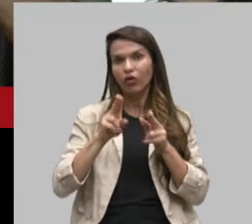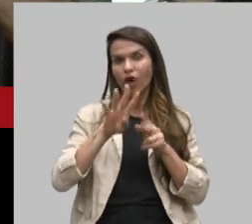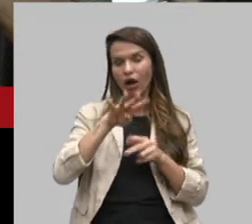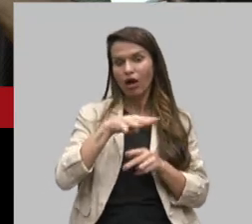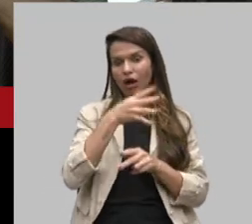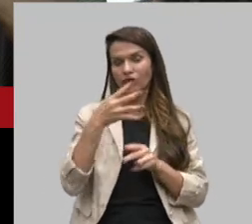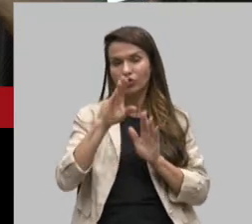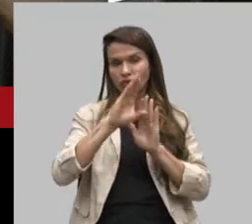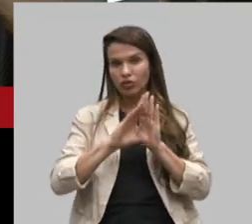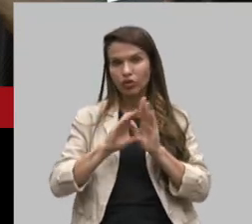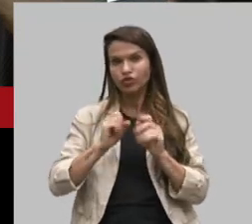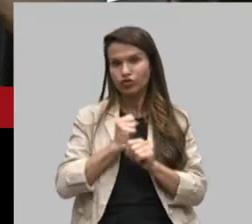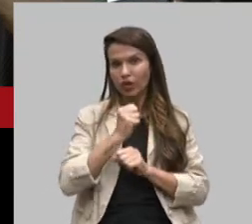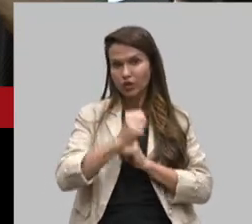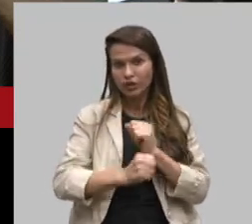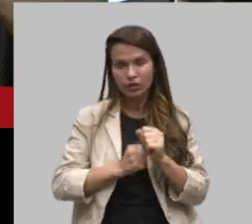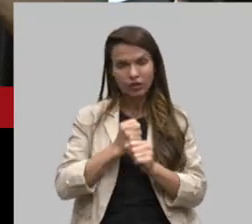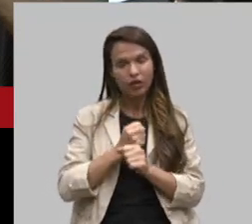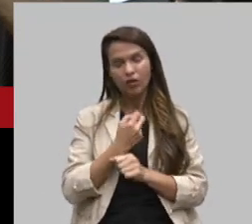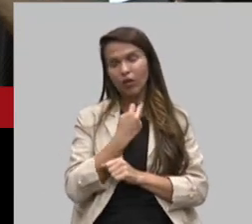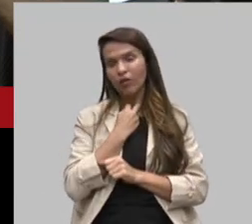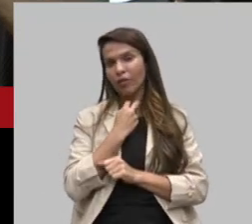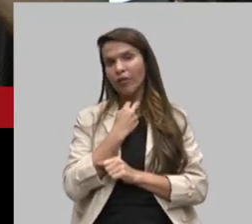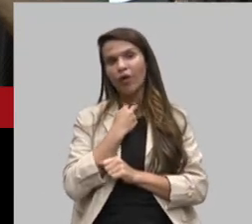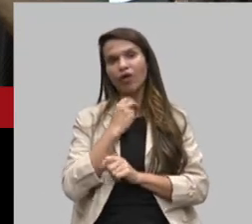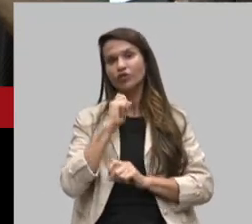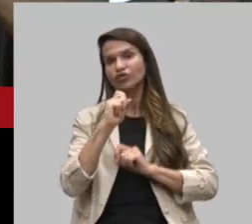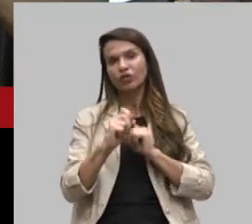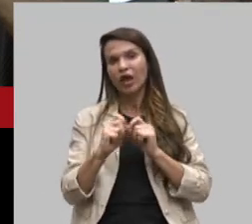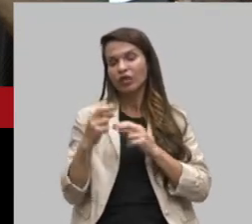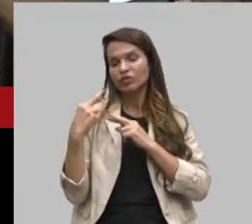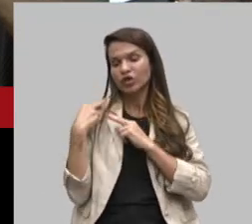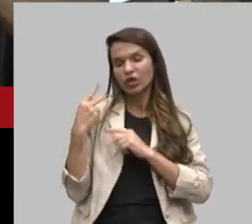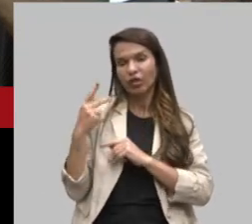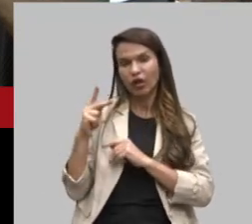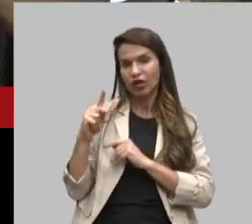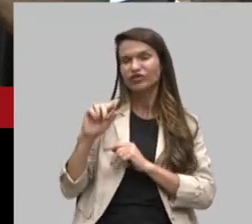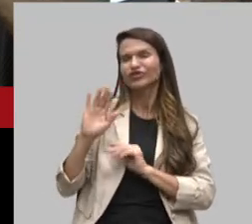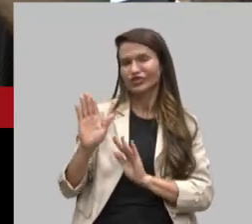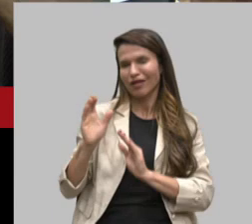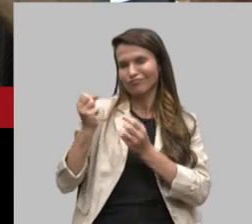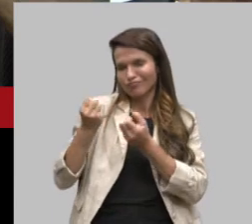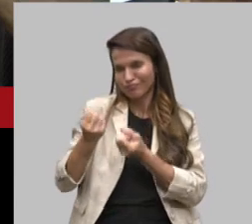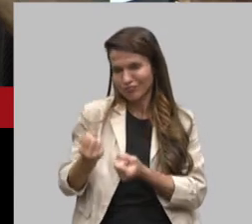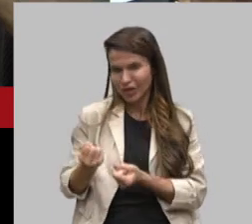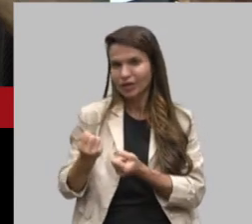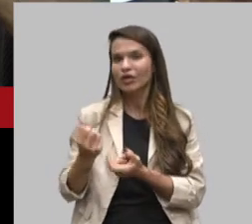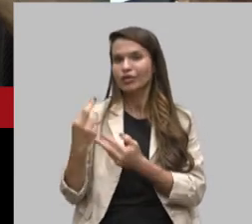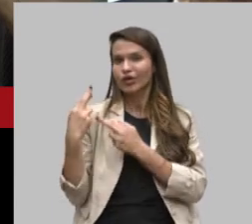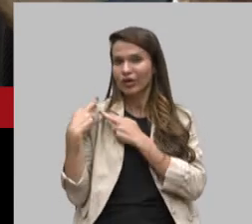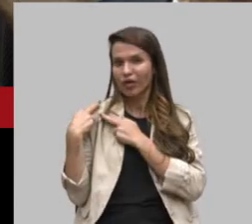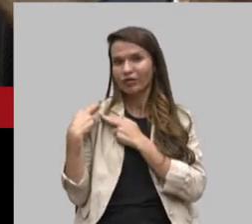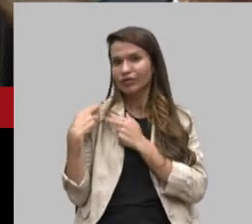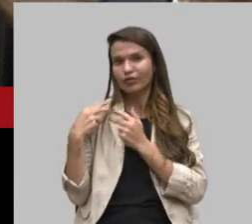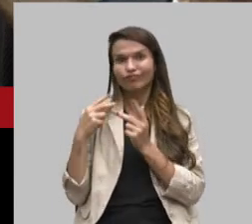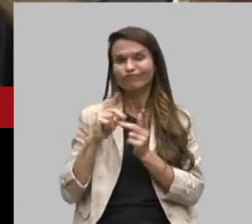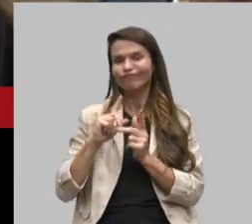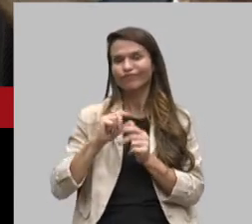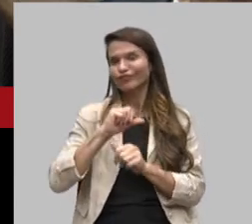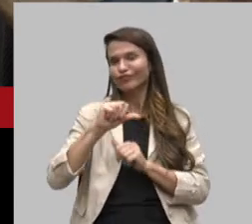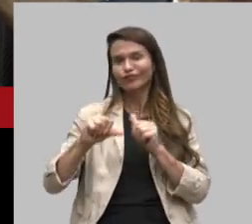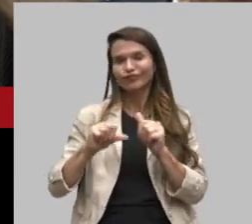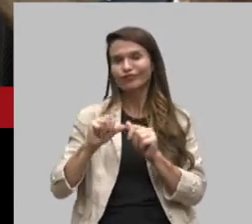inteiro vocês não podem deixar por eles eles já estão sobrecarregados E isso não vai mudar muita coisa eles vão ficar